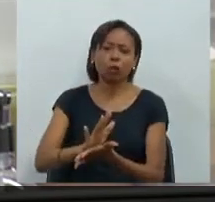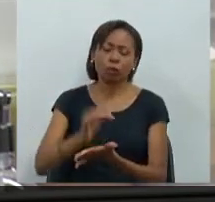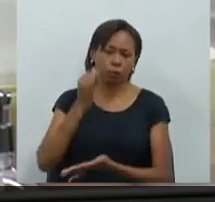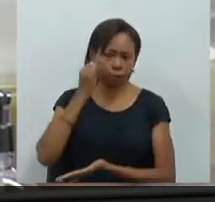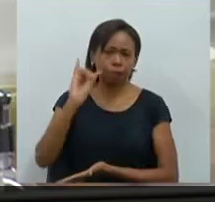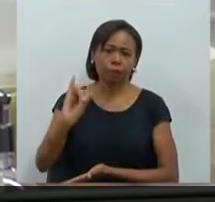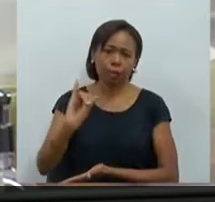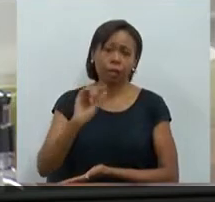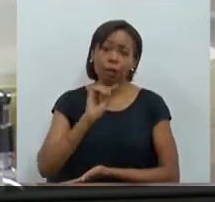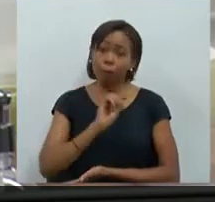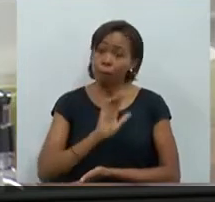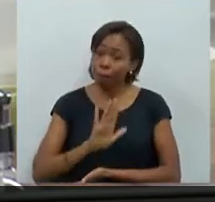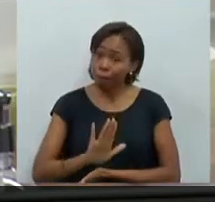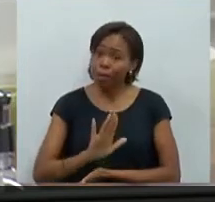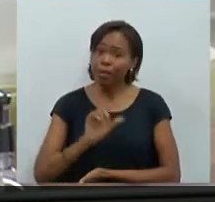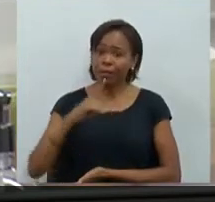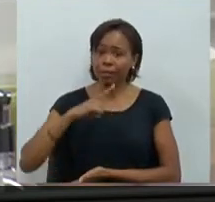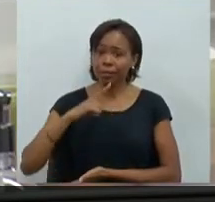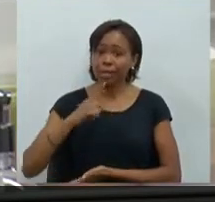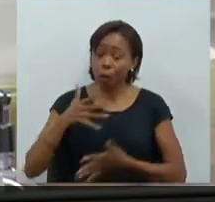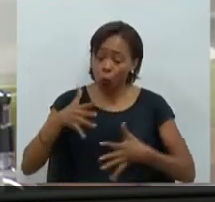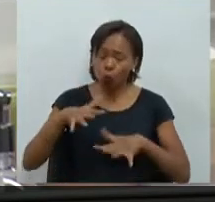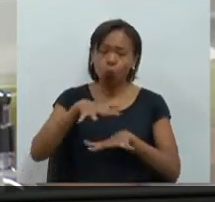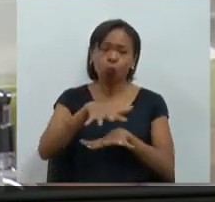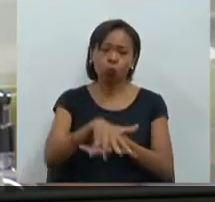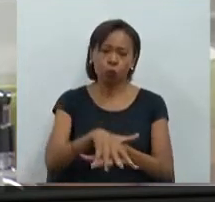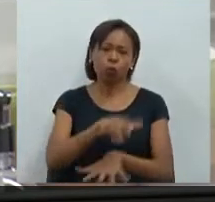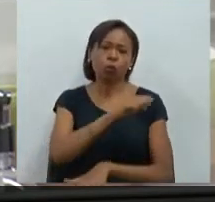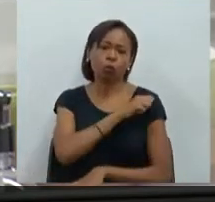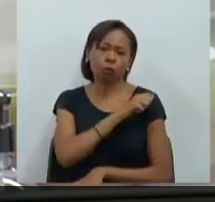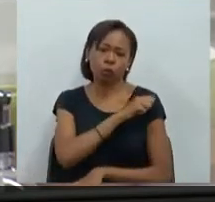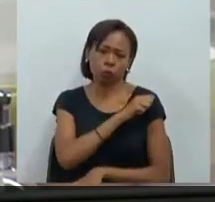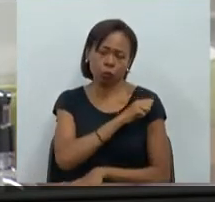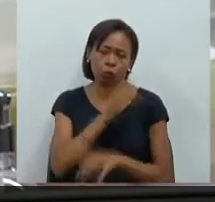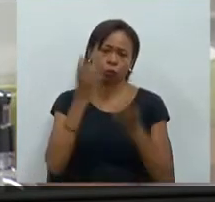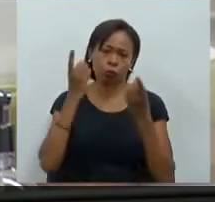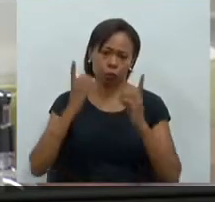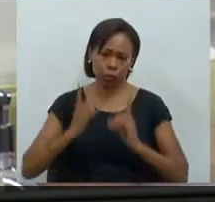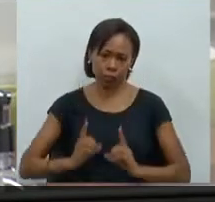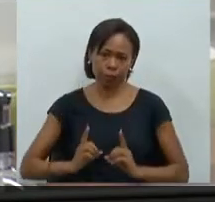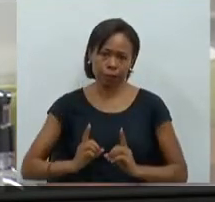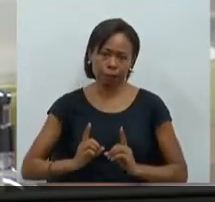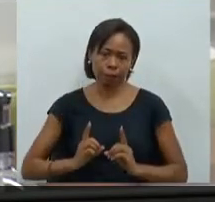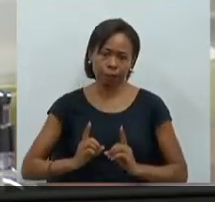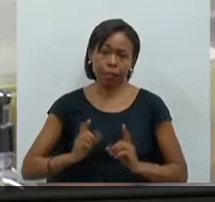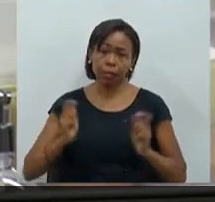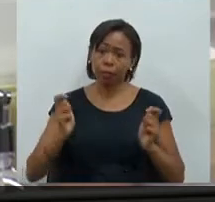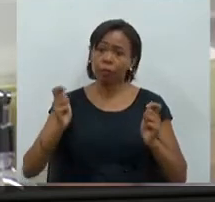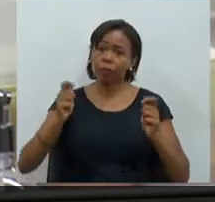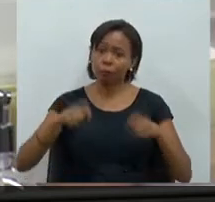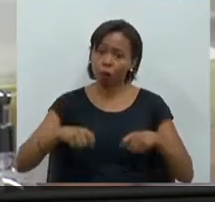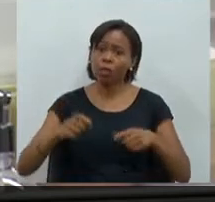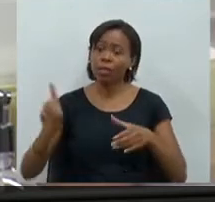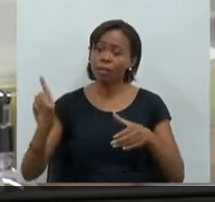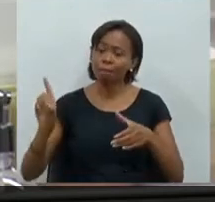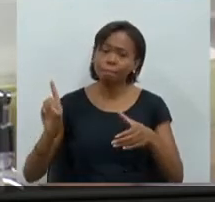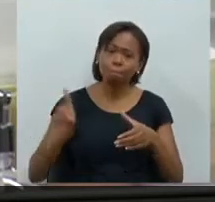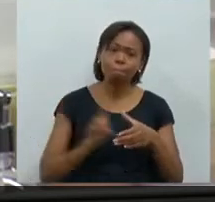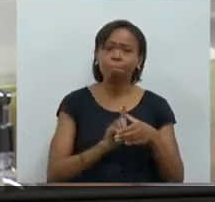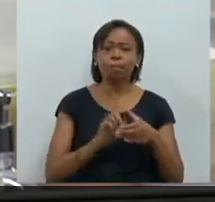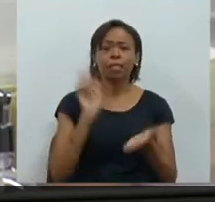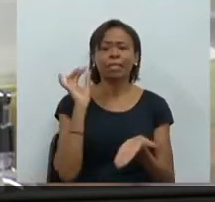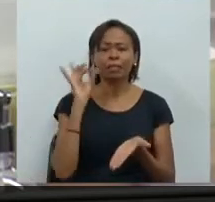pessoas com deficiência, dos estudantes públicos da educação especial, possibilitando que eles possam ser inseridos, de